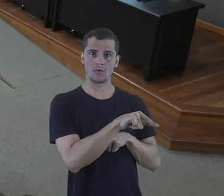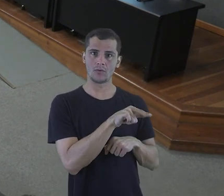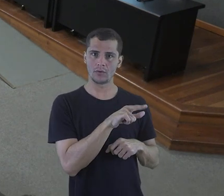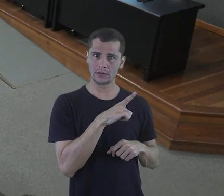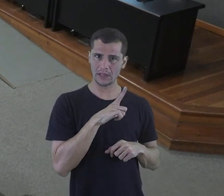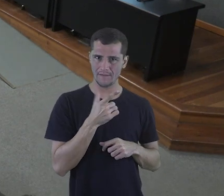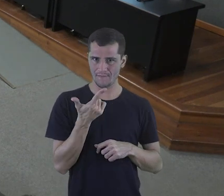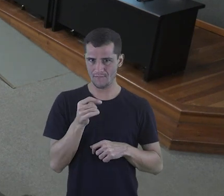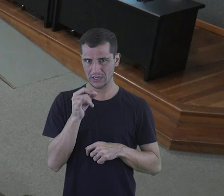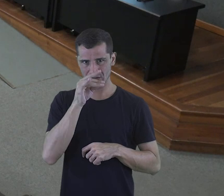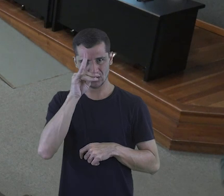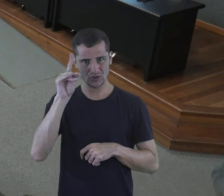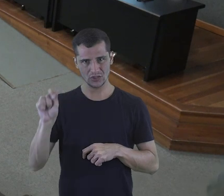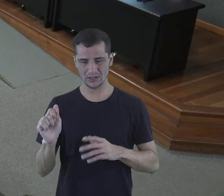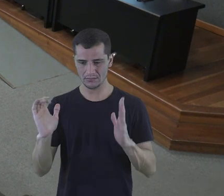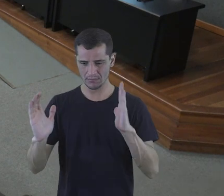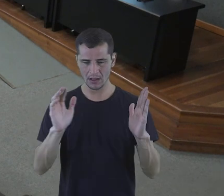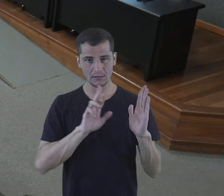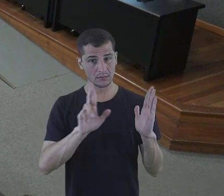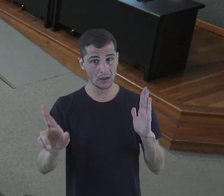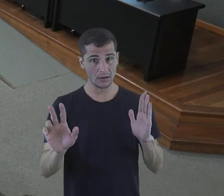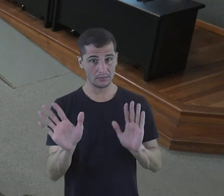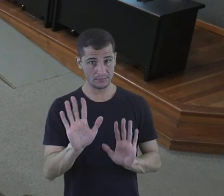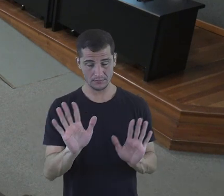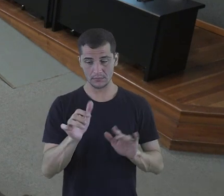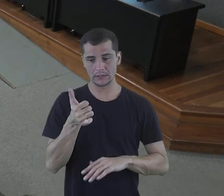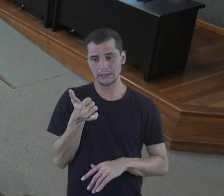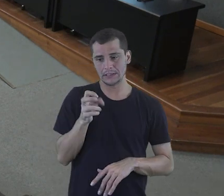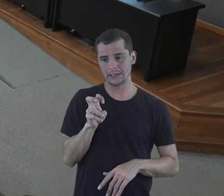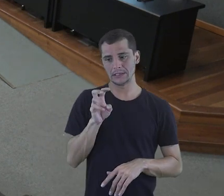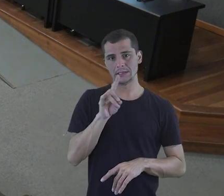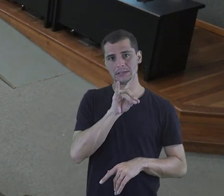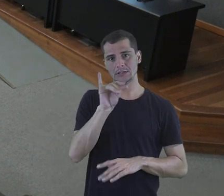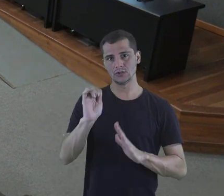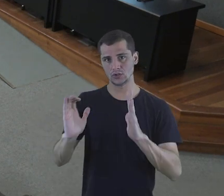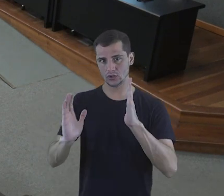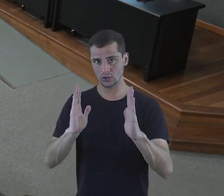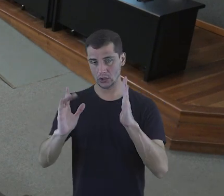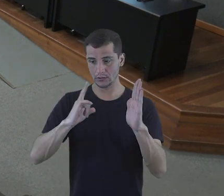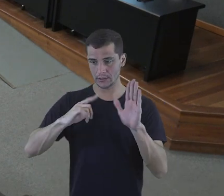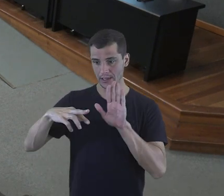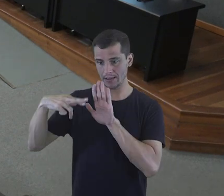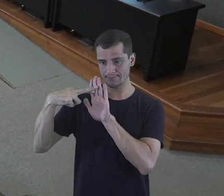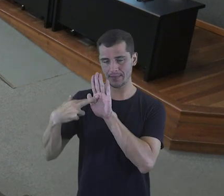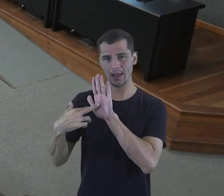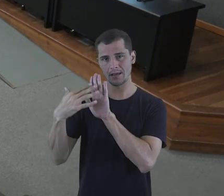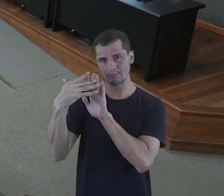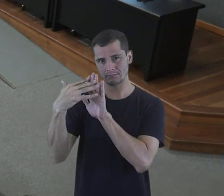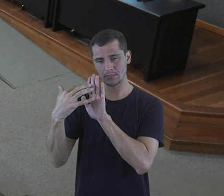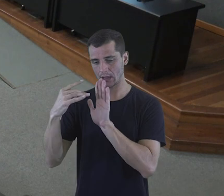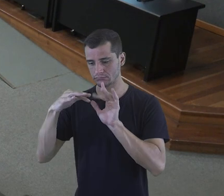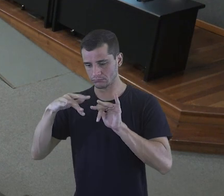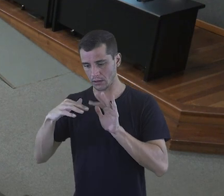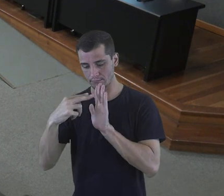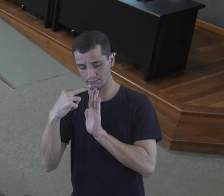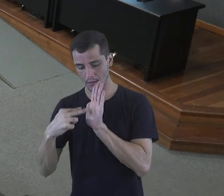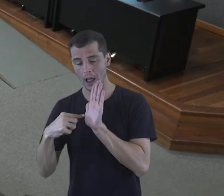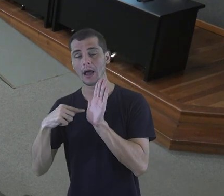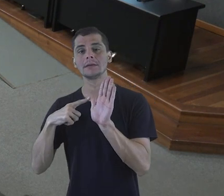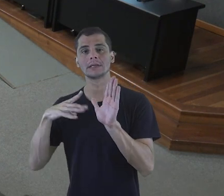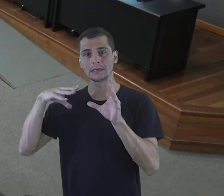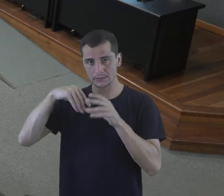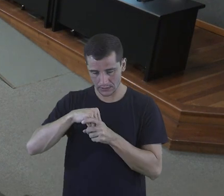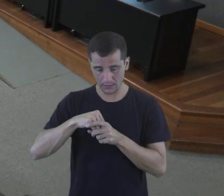LAI para responder vai demorar 15 dias contado do requerimento então se vamos imaginar